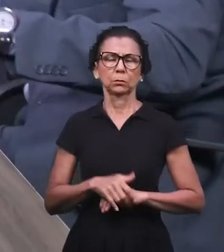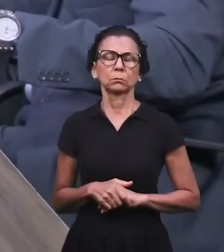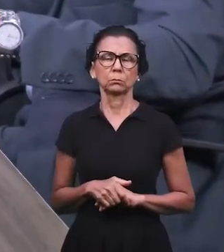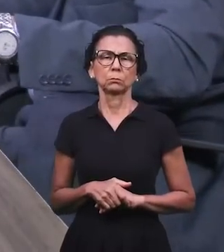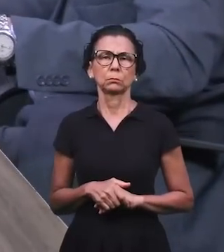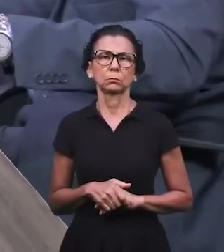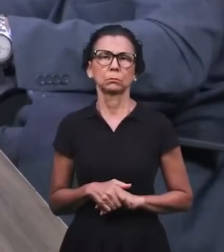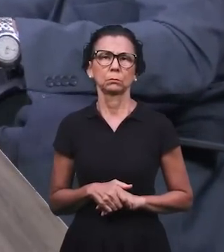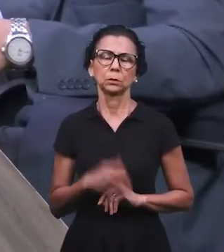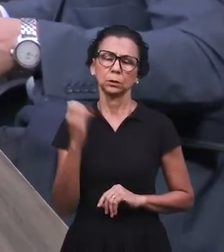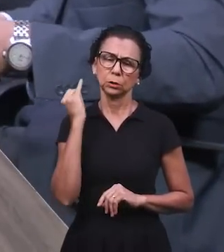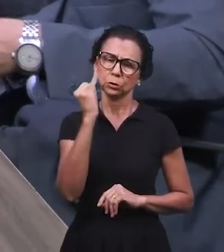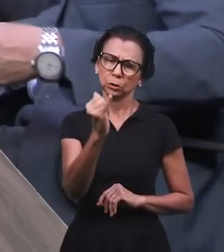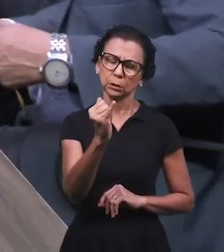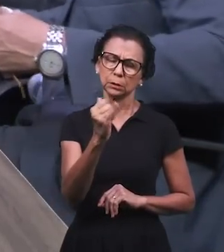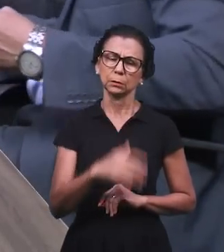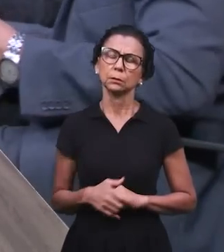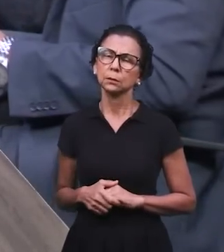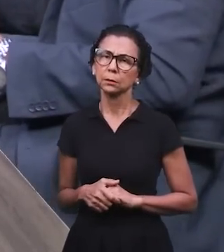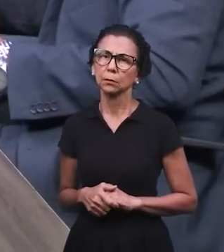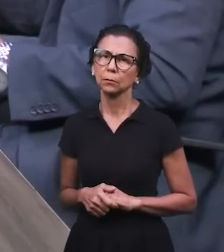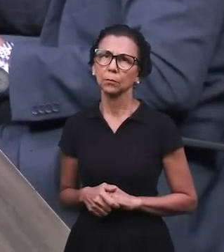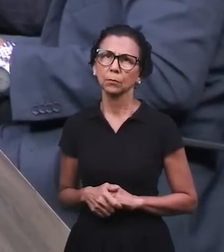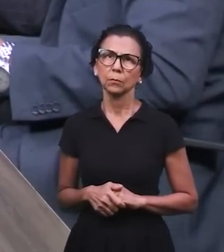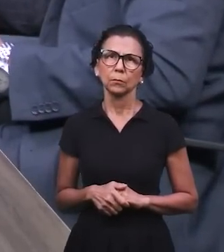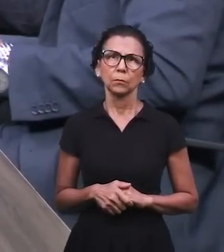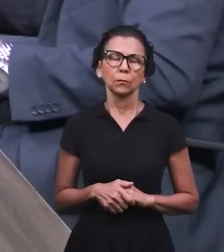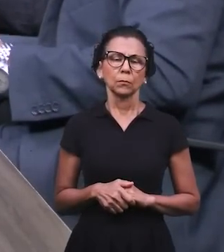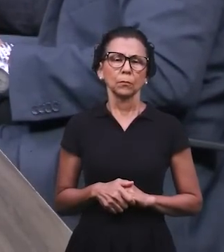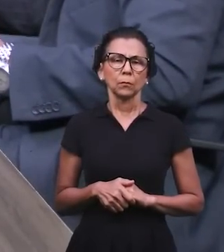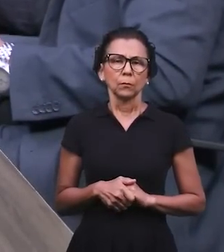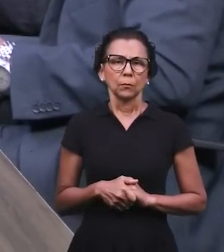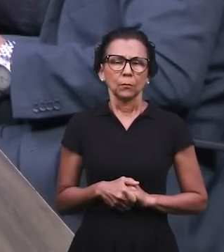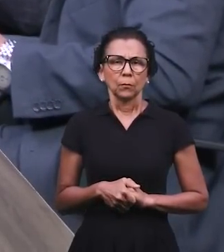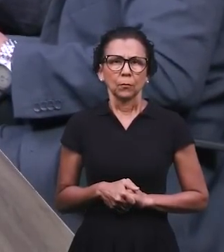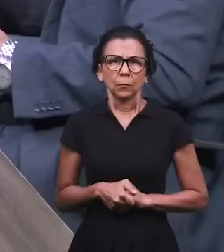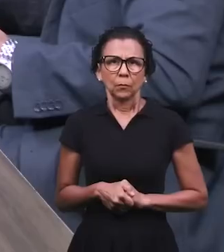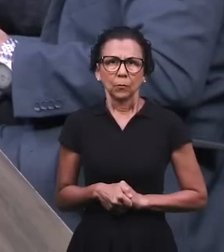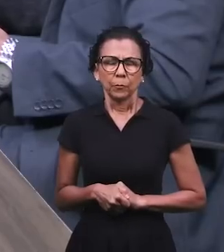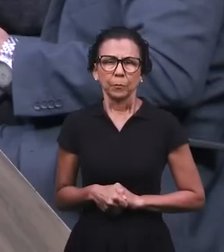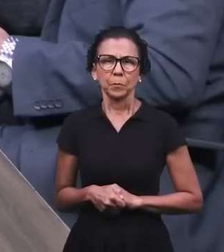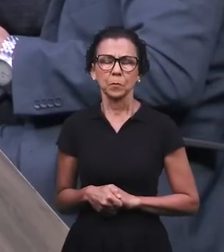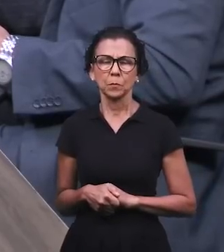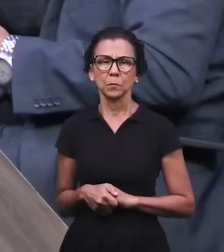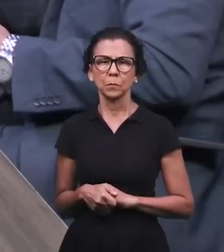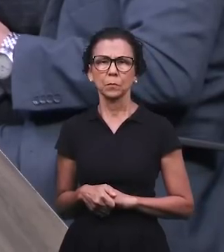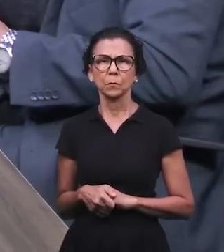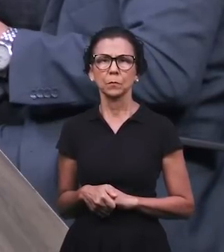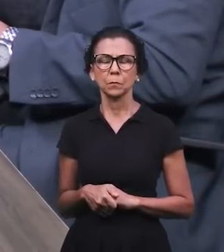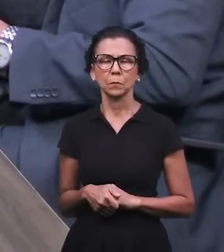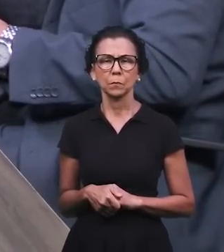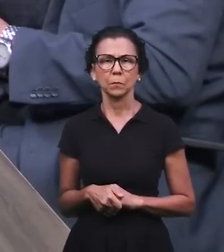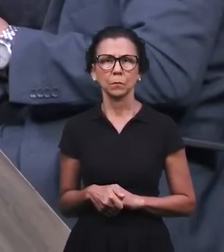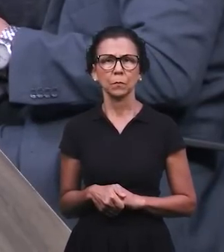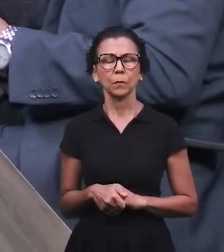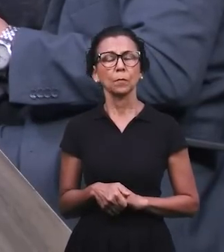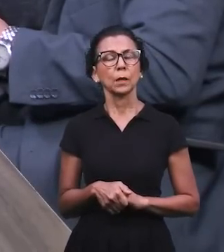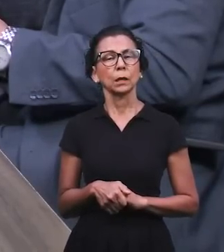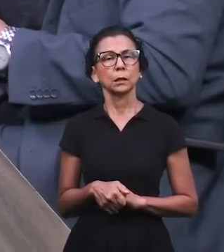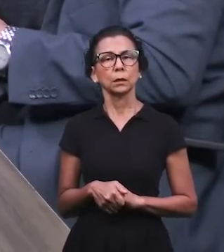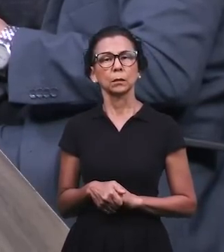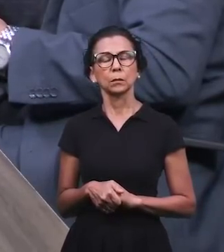que tomar convosco os servos do vosso Senhor. Então reuniu os servos. Também é um